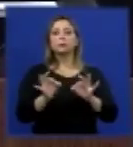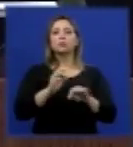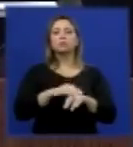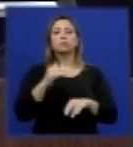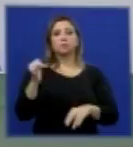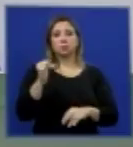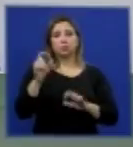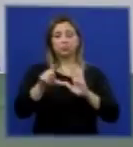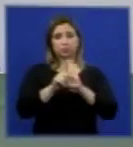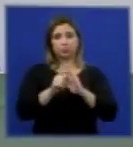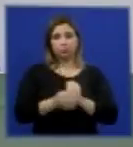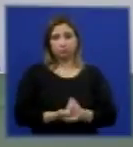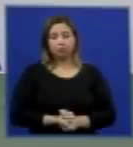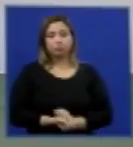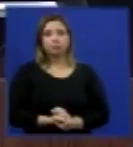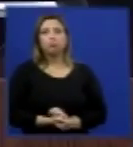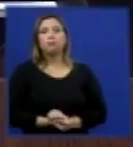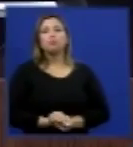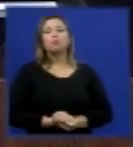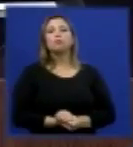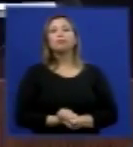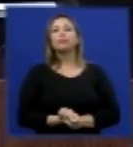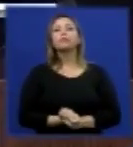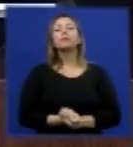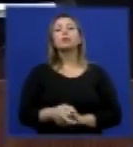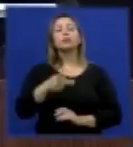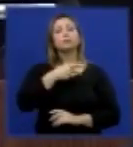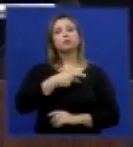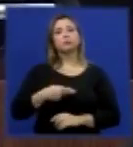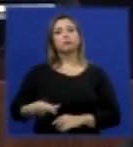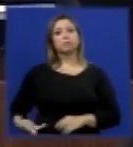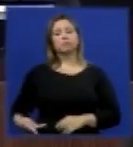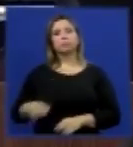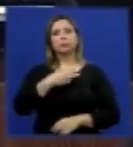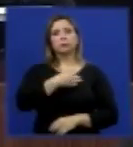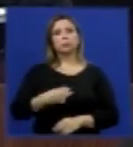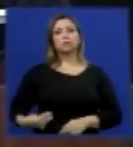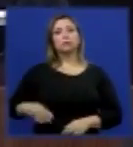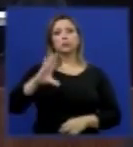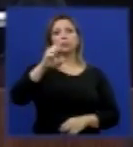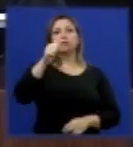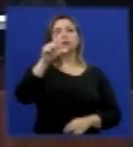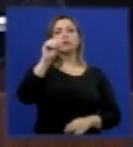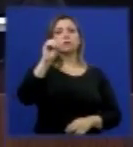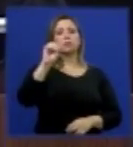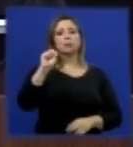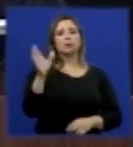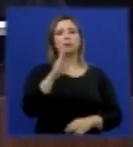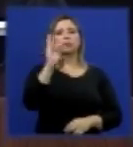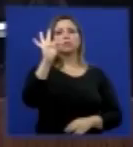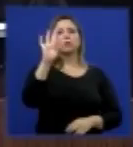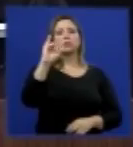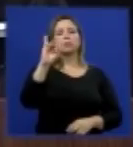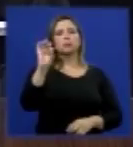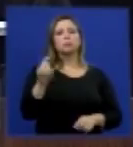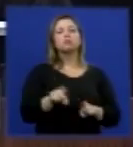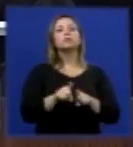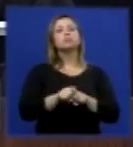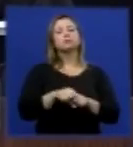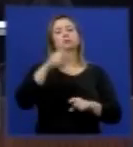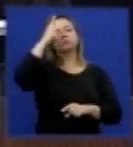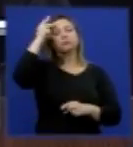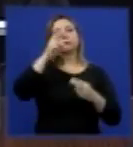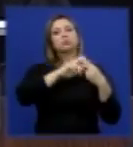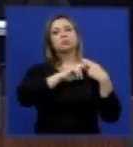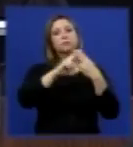fundamental. Tenha a palavra, Sua Excelência. Senhora Presidente, senhor ministro Carlos Brito, senhor procurador